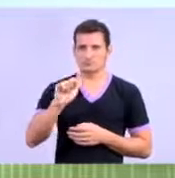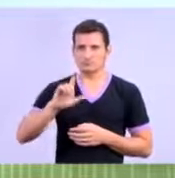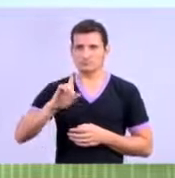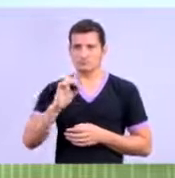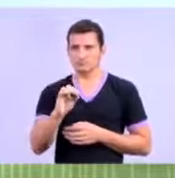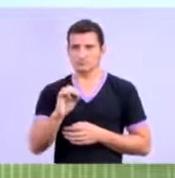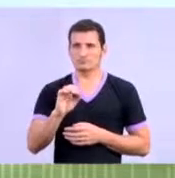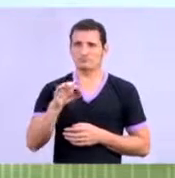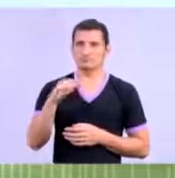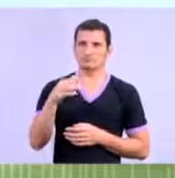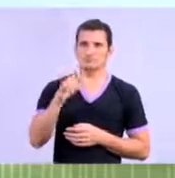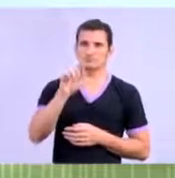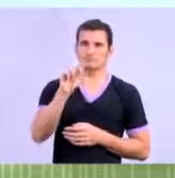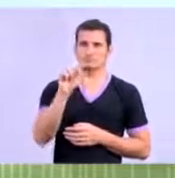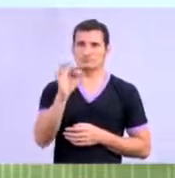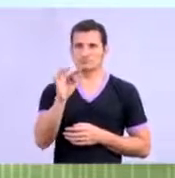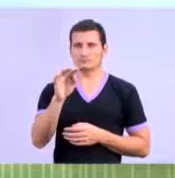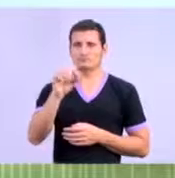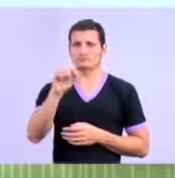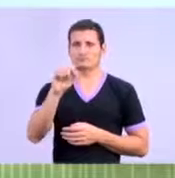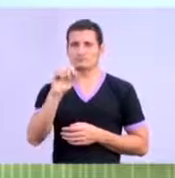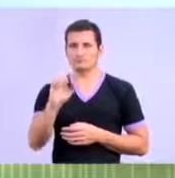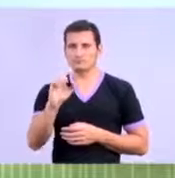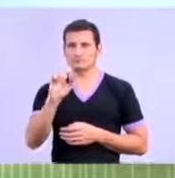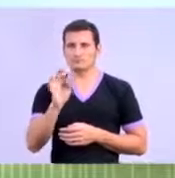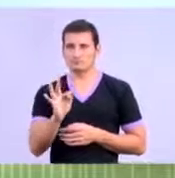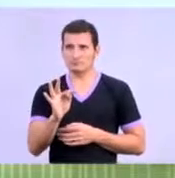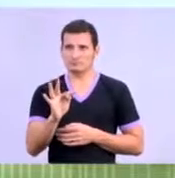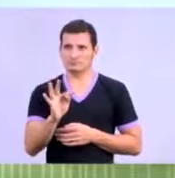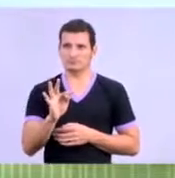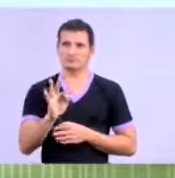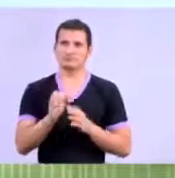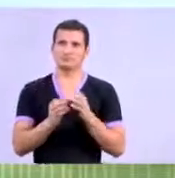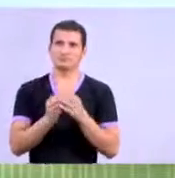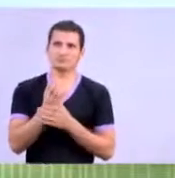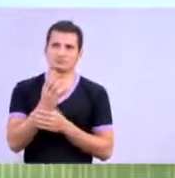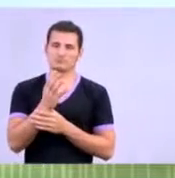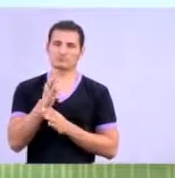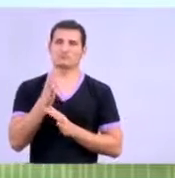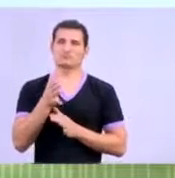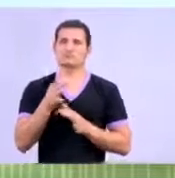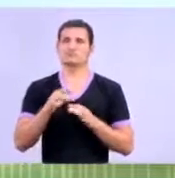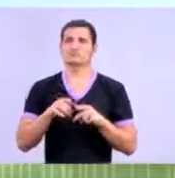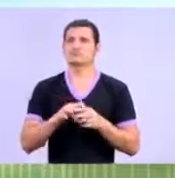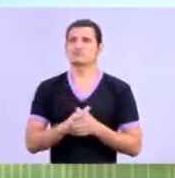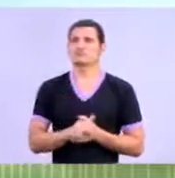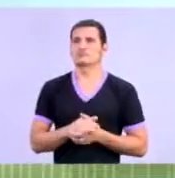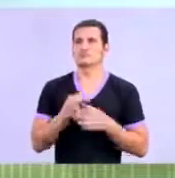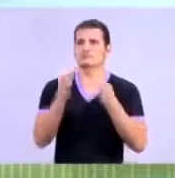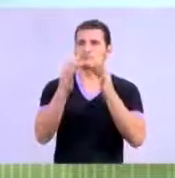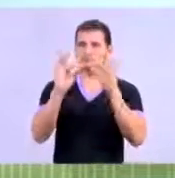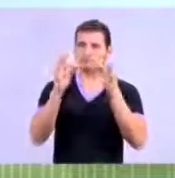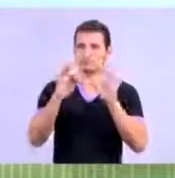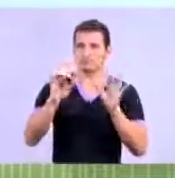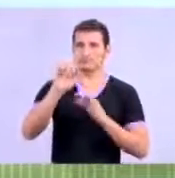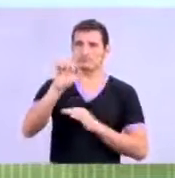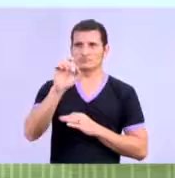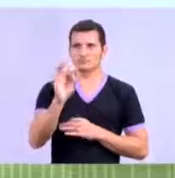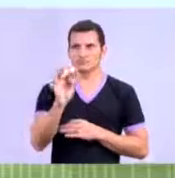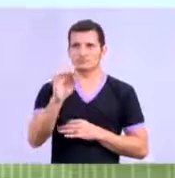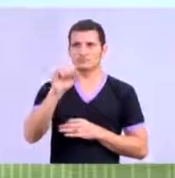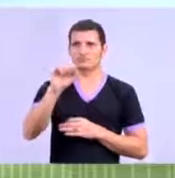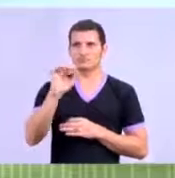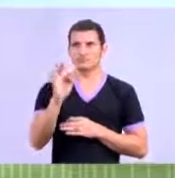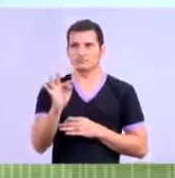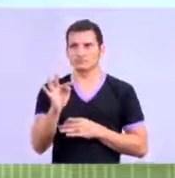os getters e setters de uma maneira meio automática, sem muito entender o porquê, né? Como é que foi definida essa sintaxe do get set. A gente apenas sabe